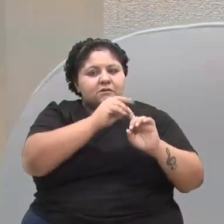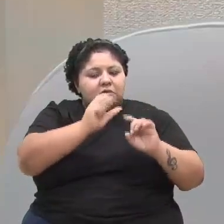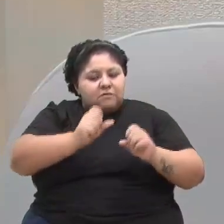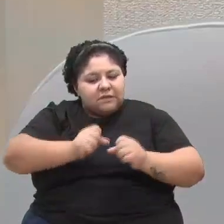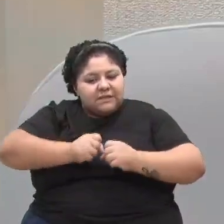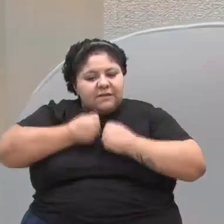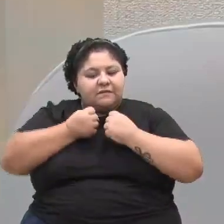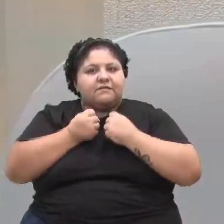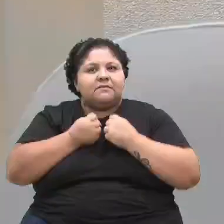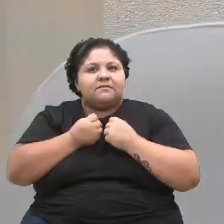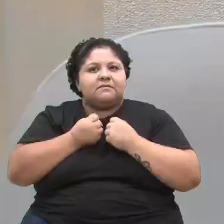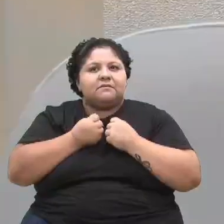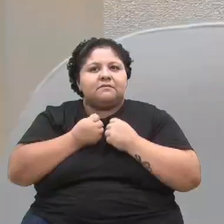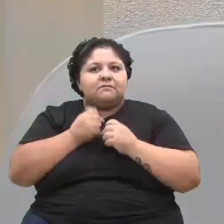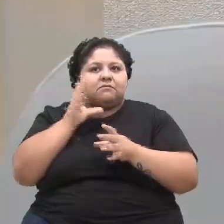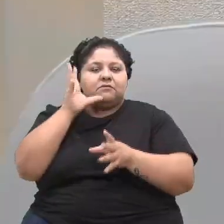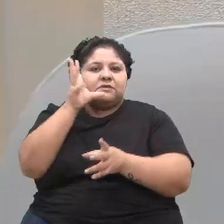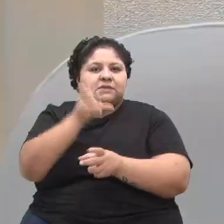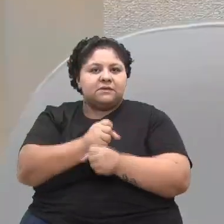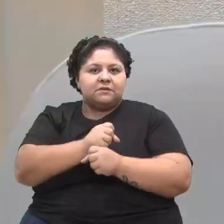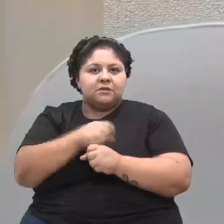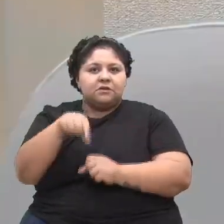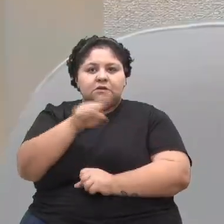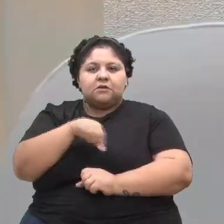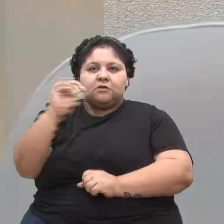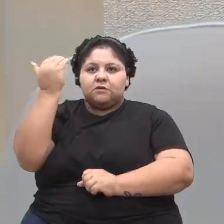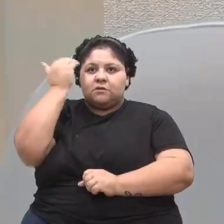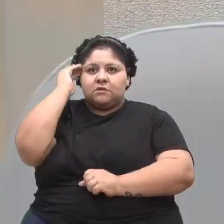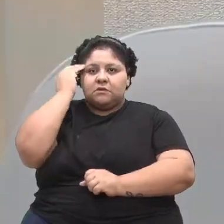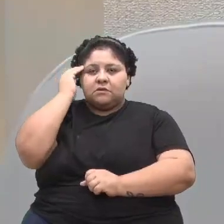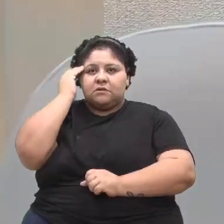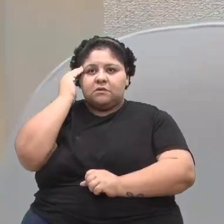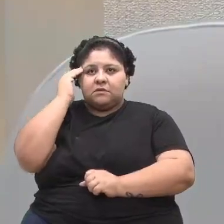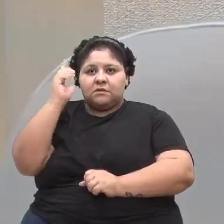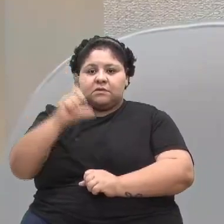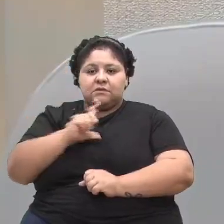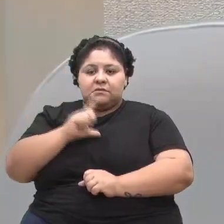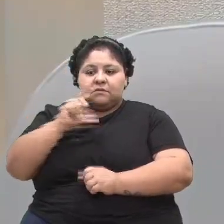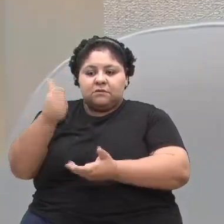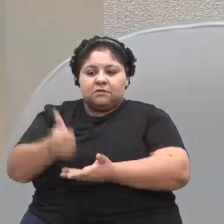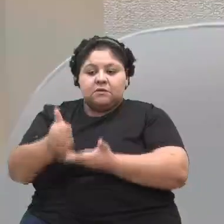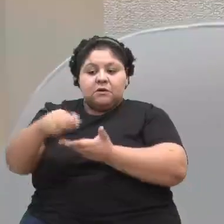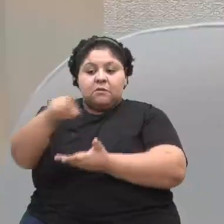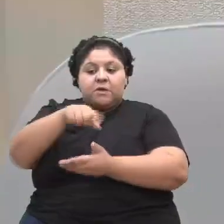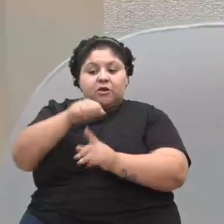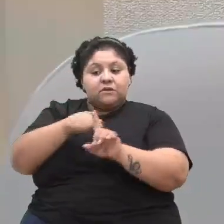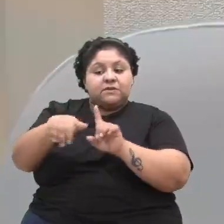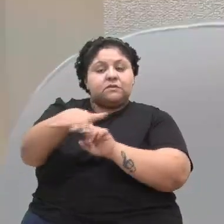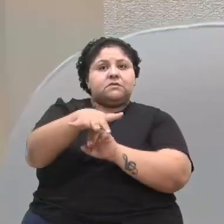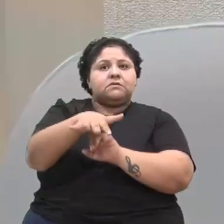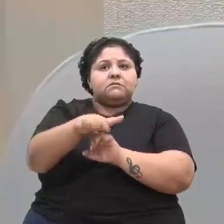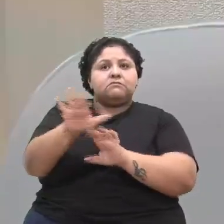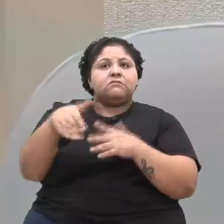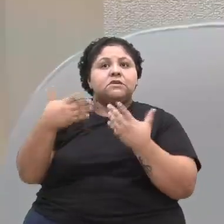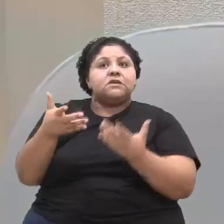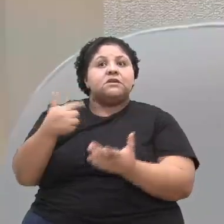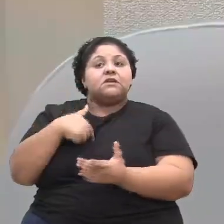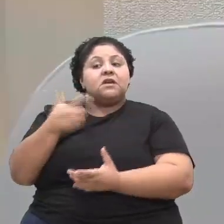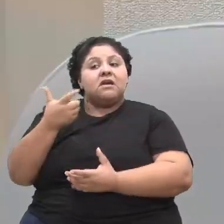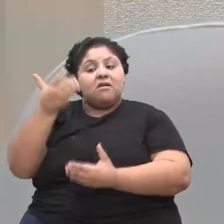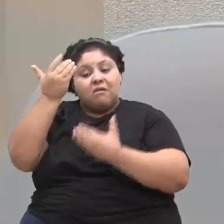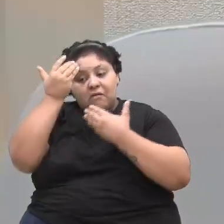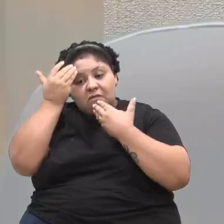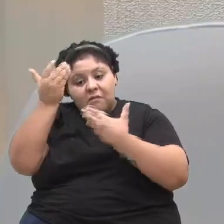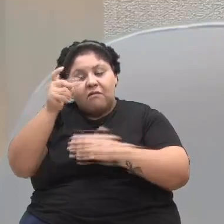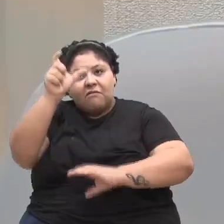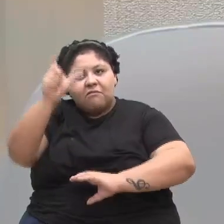defensora da causa animal. Nós sabemos o quanto a senhora tem colaborado para a nossa sociedade, então eu que agradeço por